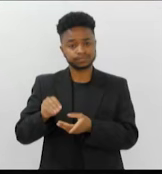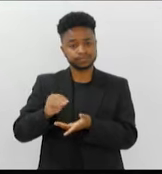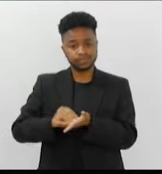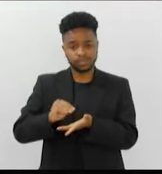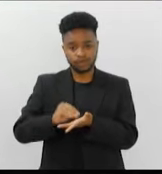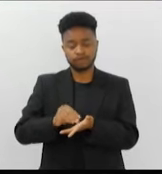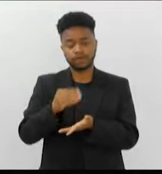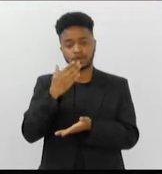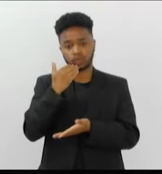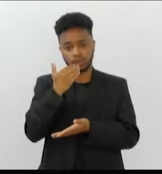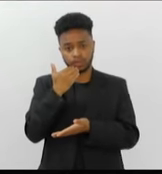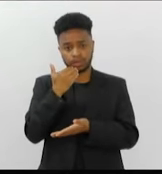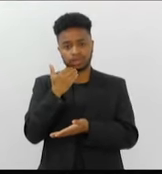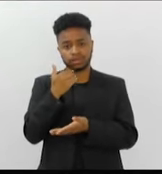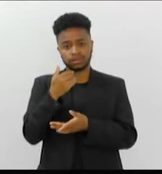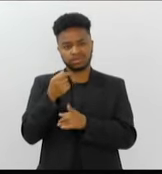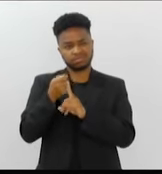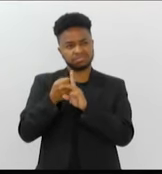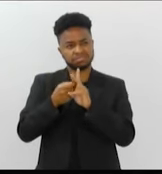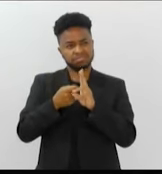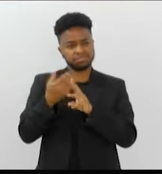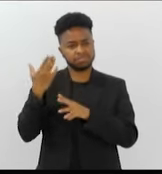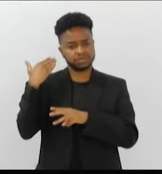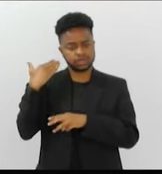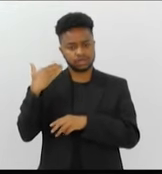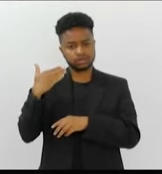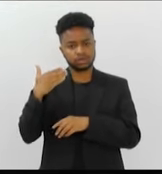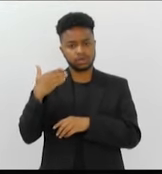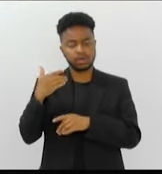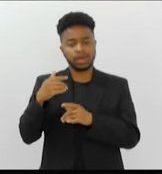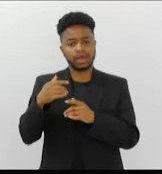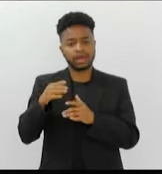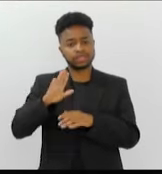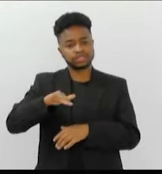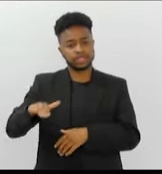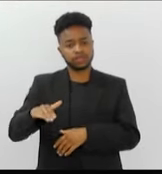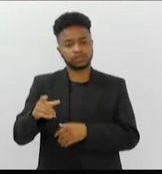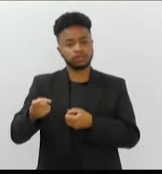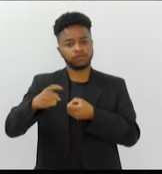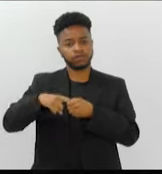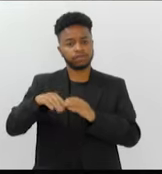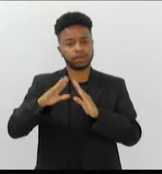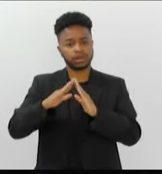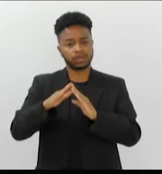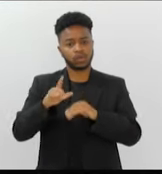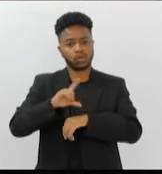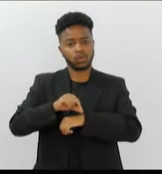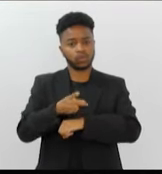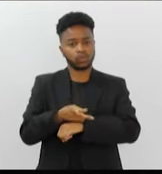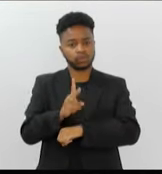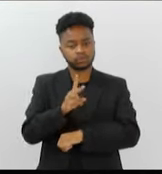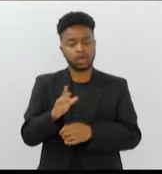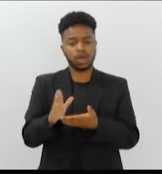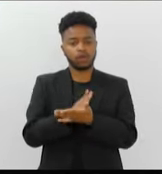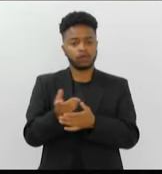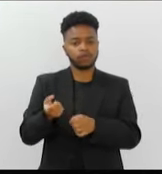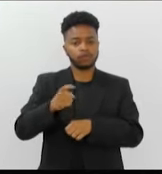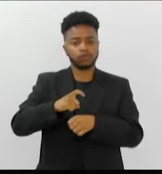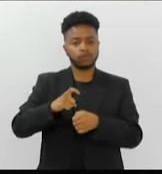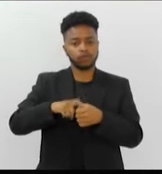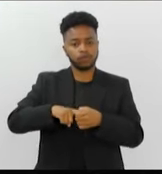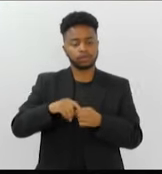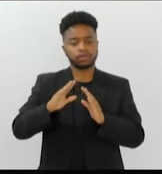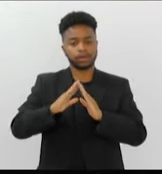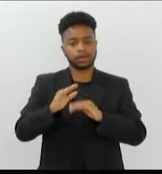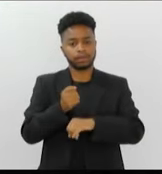faltar merenda há uns meses atrás, liberando as crianças às 14h e outros ao meio-dia, porque não tinha